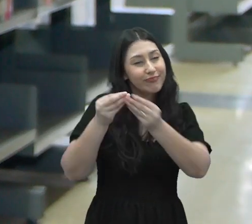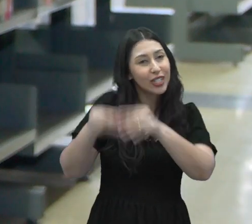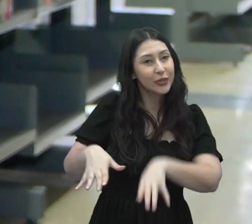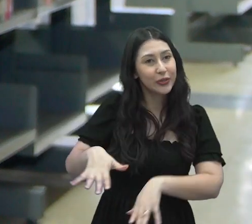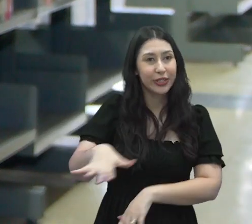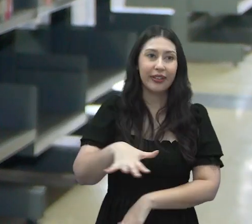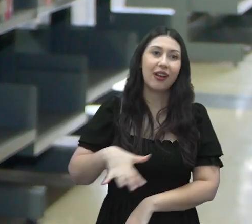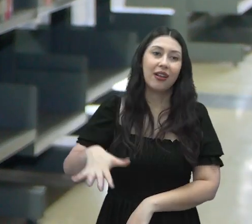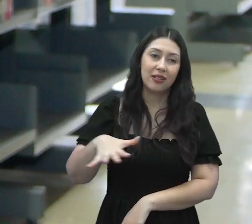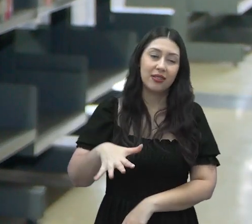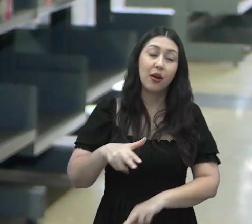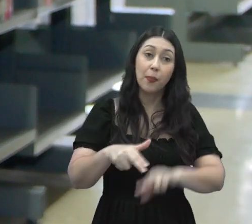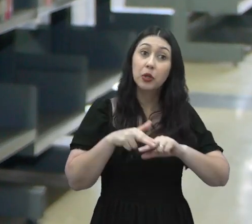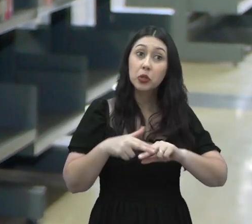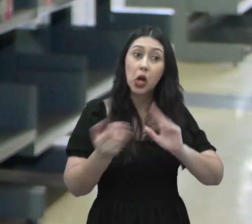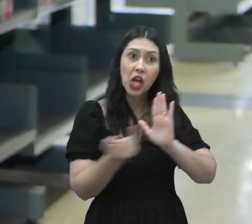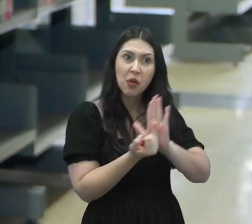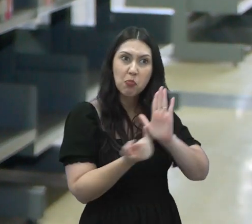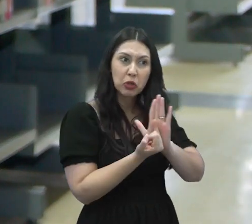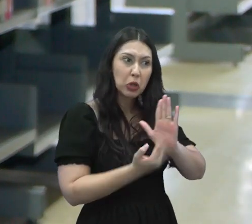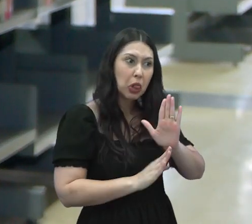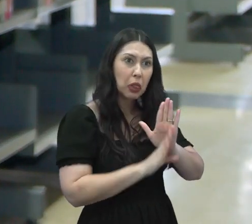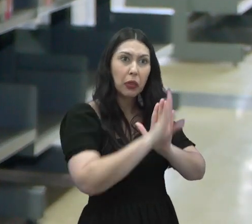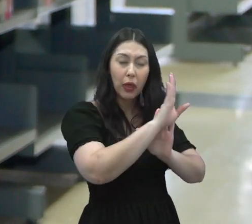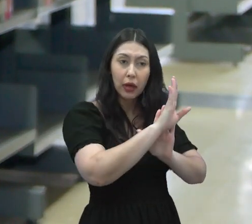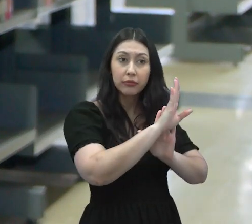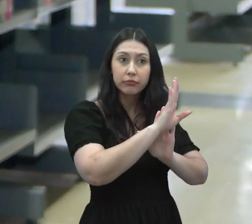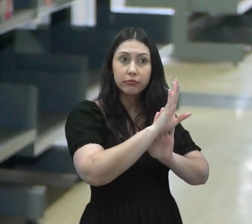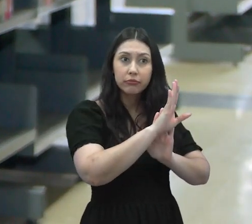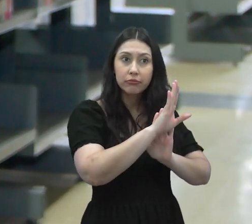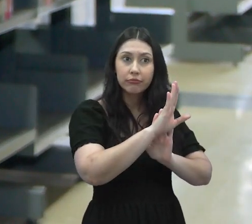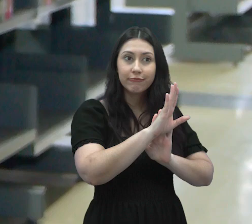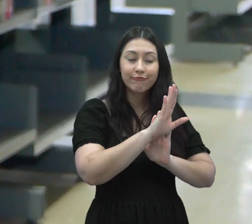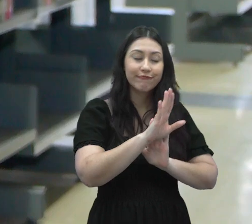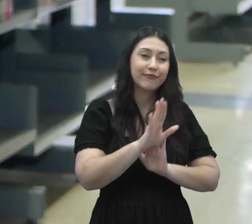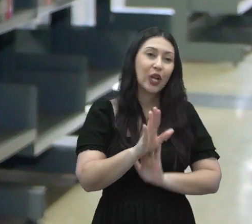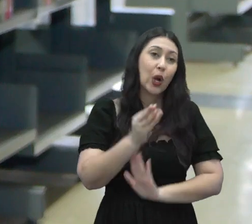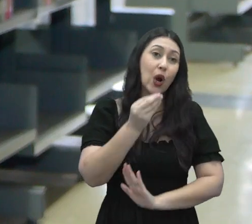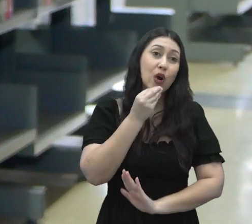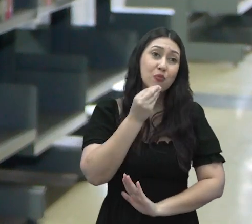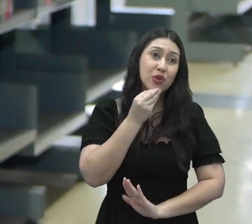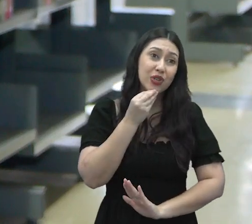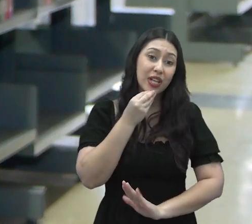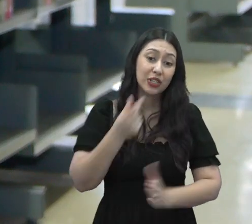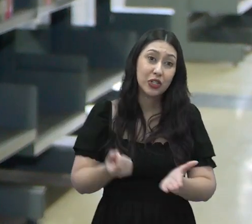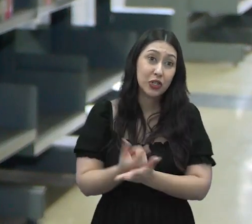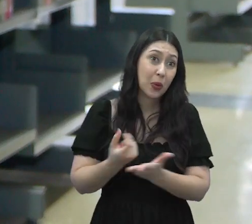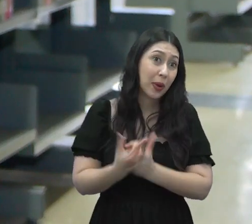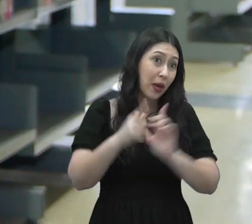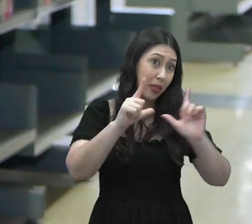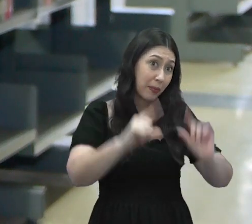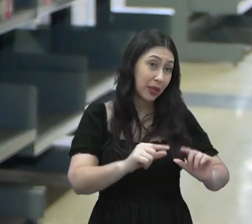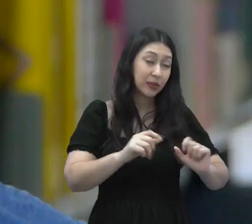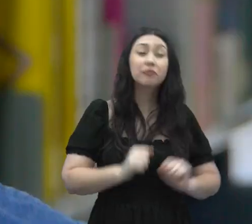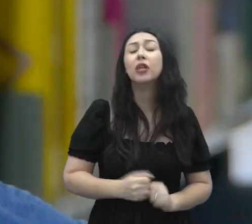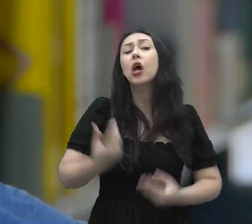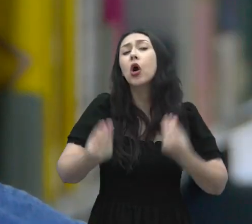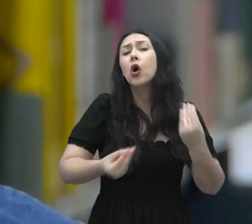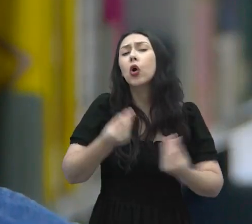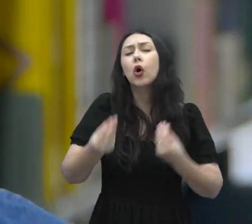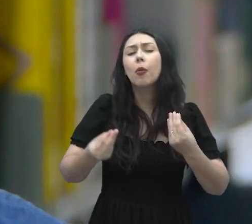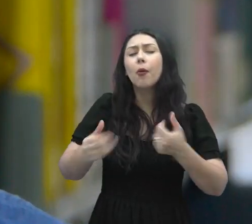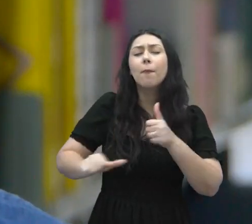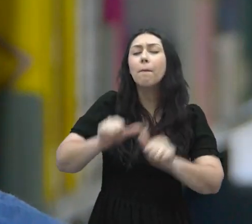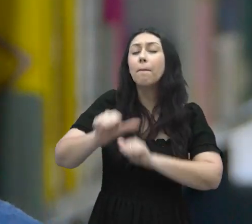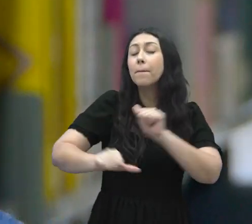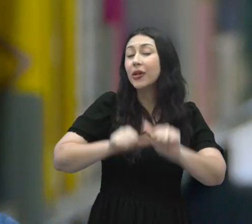essas famílias, né? Então, quanto mais impostos sobre o consumo, menos espaço para o consumo, né? Para mudar